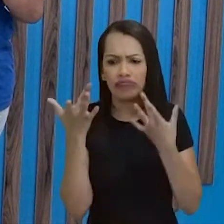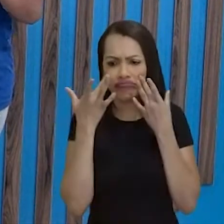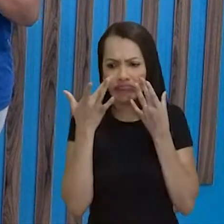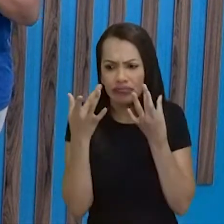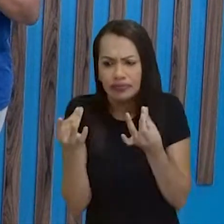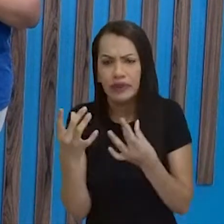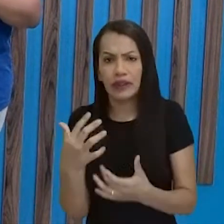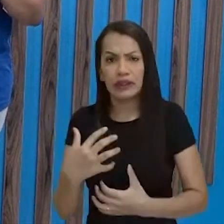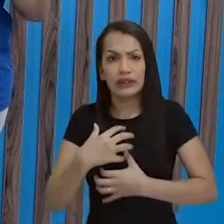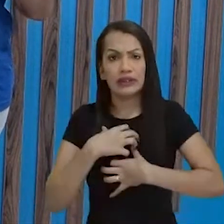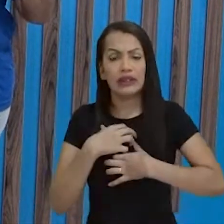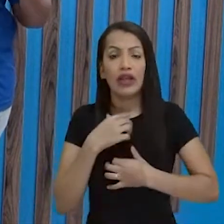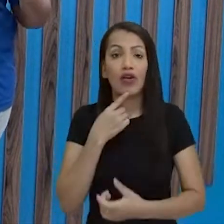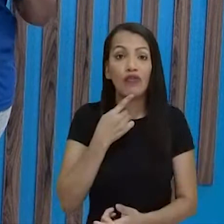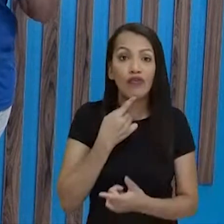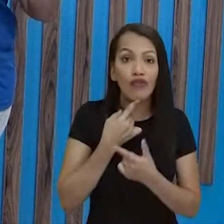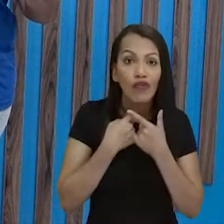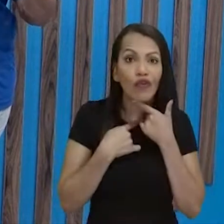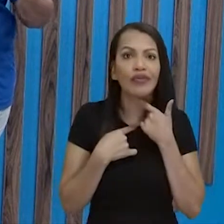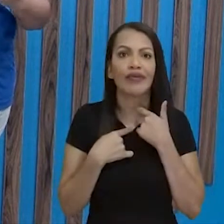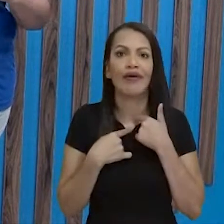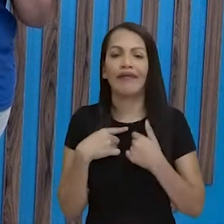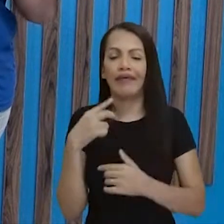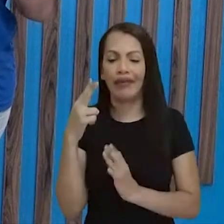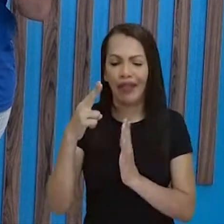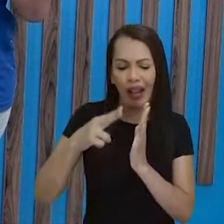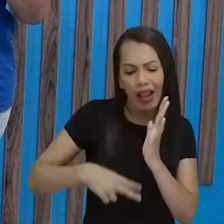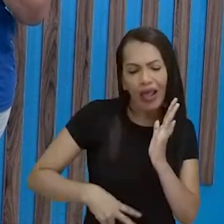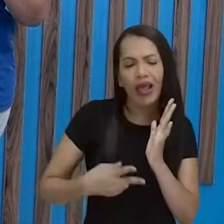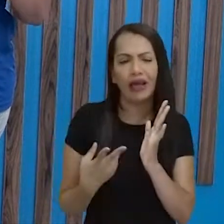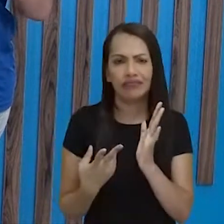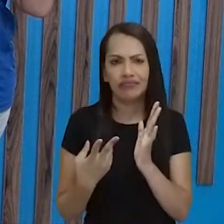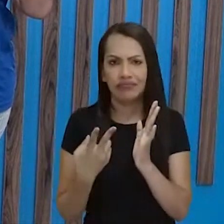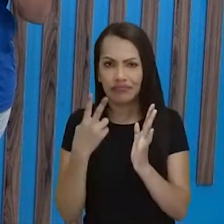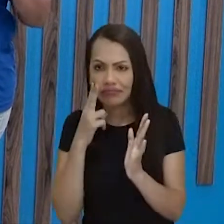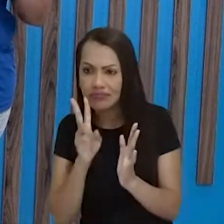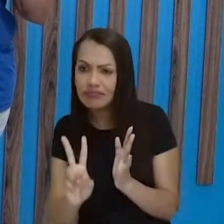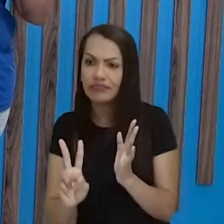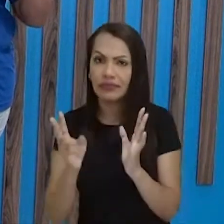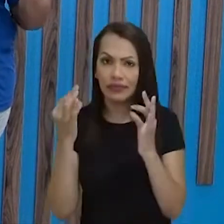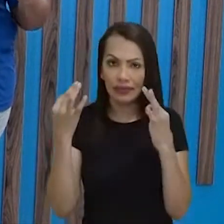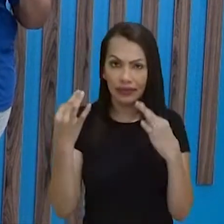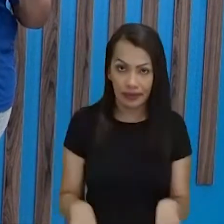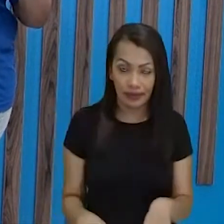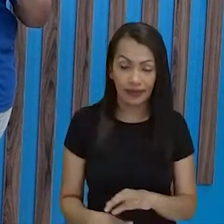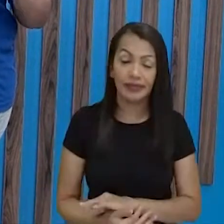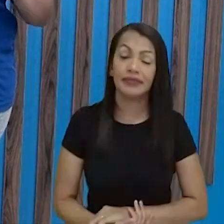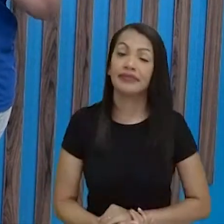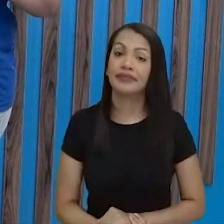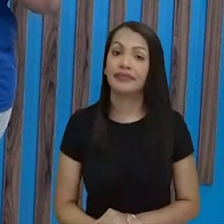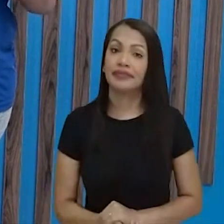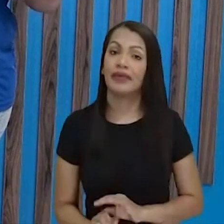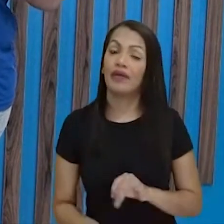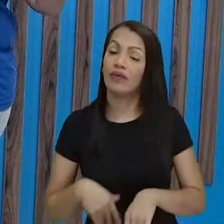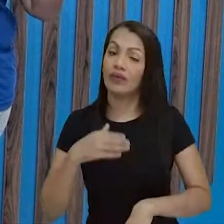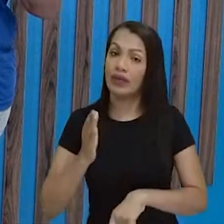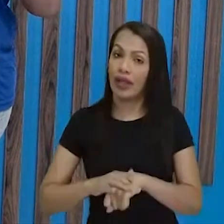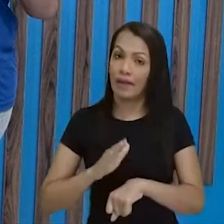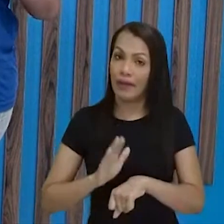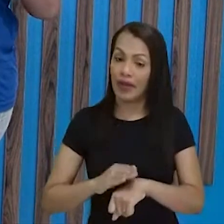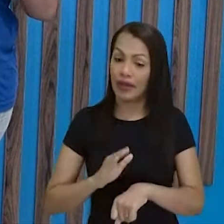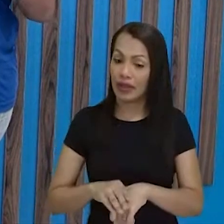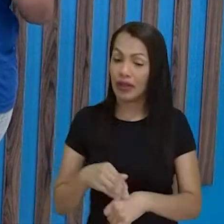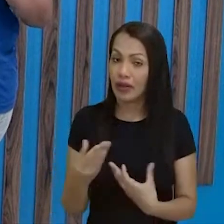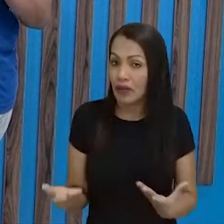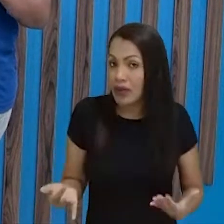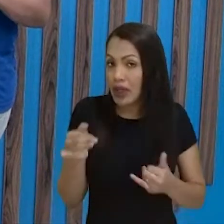você sinta vontade de ler, ou de ouvir, ou de ver a notícia completa. Tá bom? Então, dependendo de onde